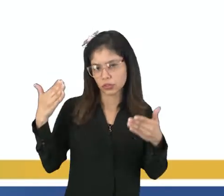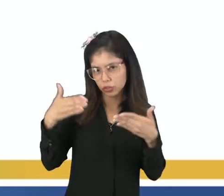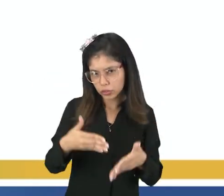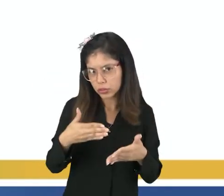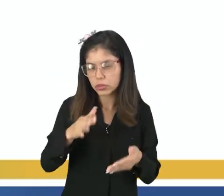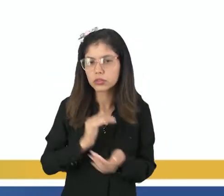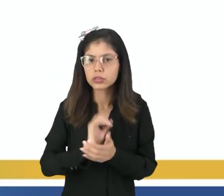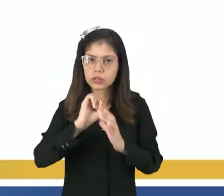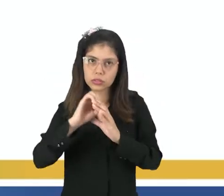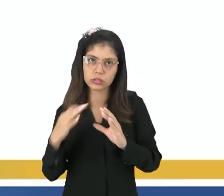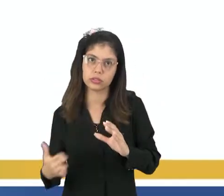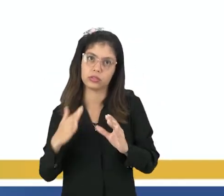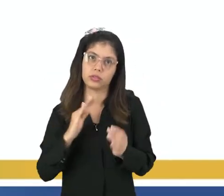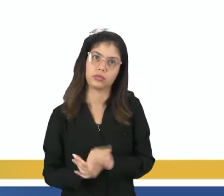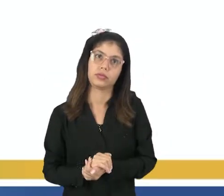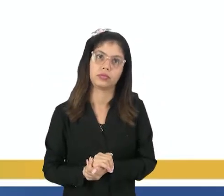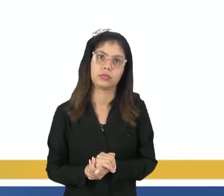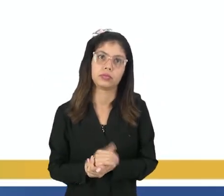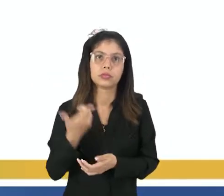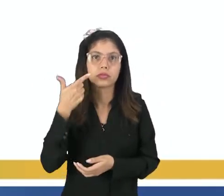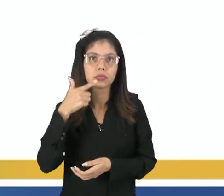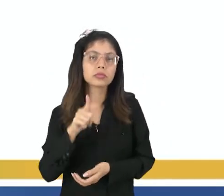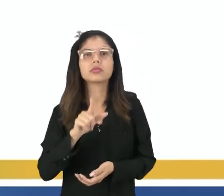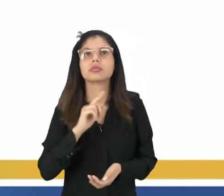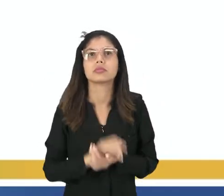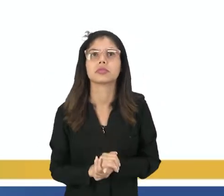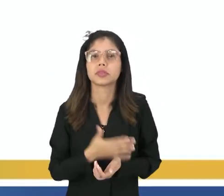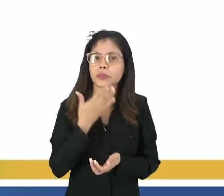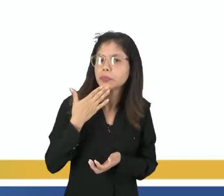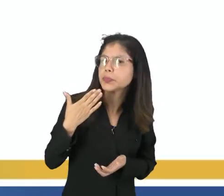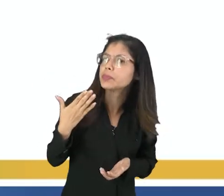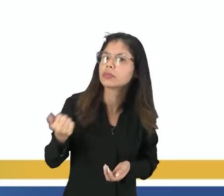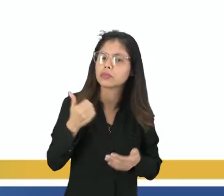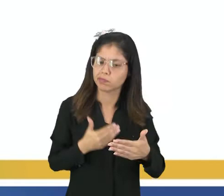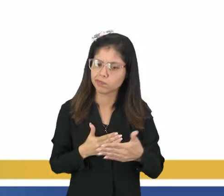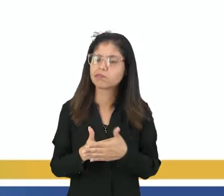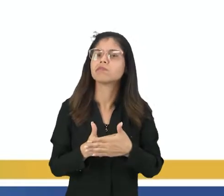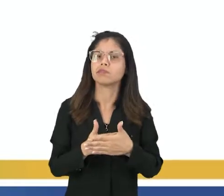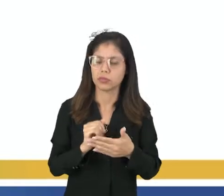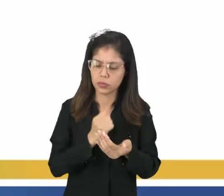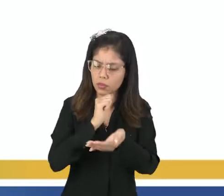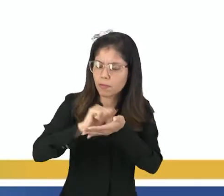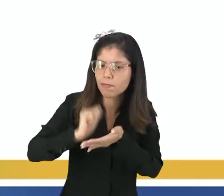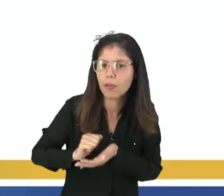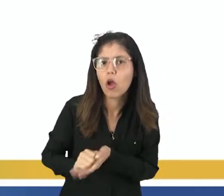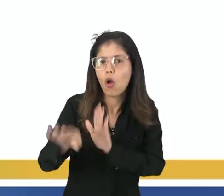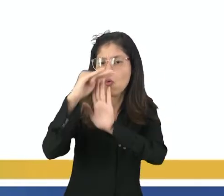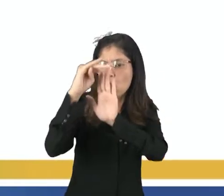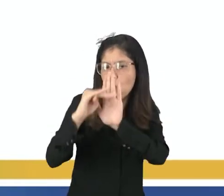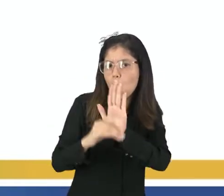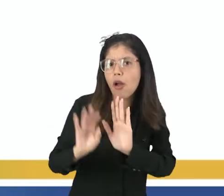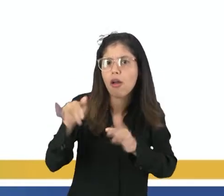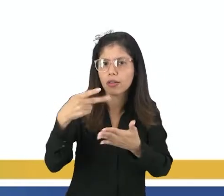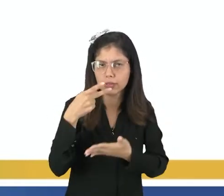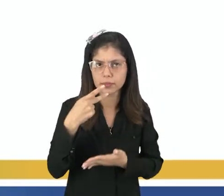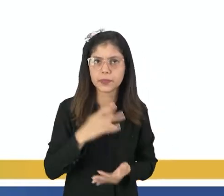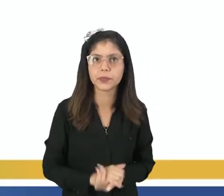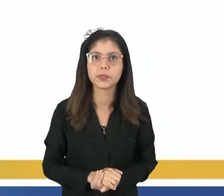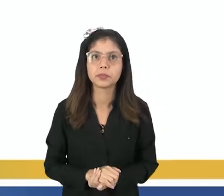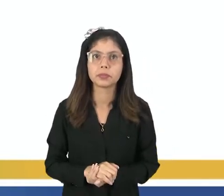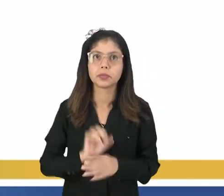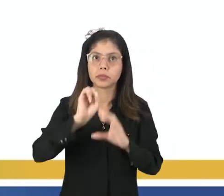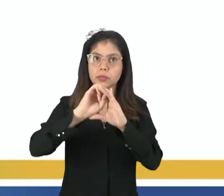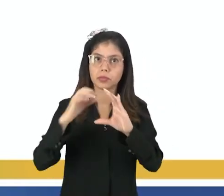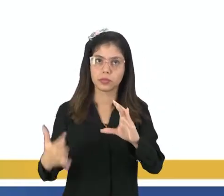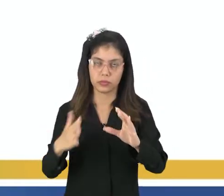determinada característica, a gente consegue ser mais específico a respeito de qual indivíduo a gente está falando.